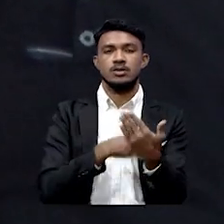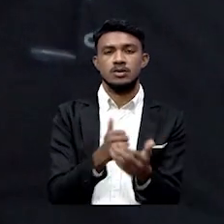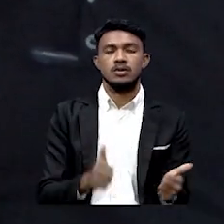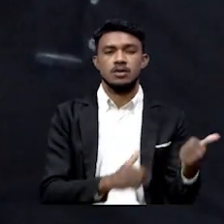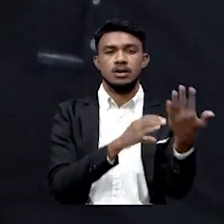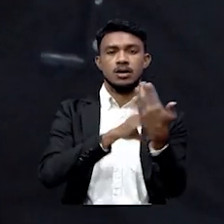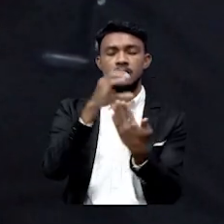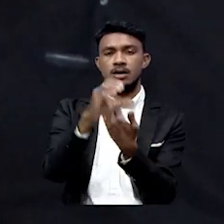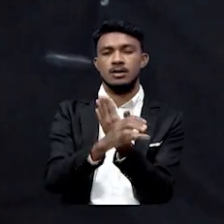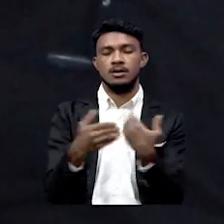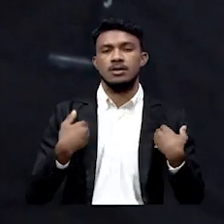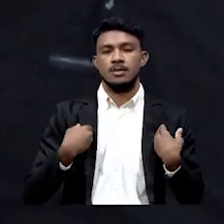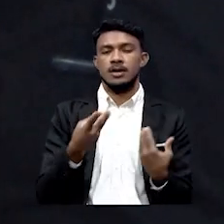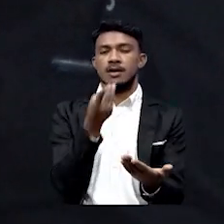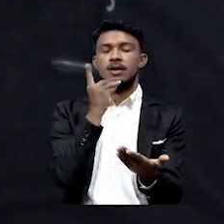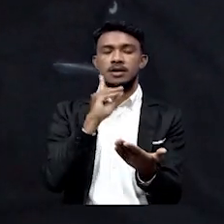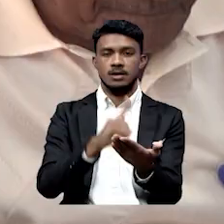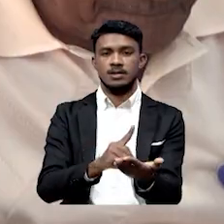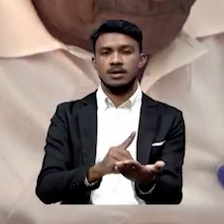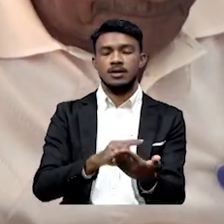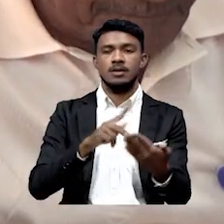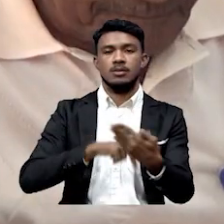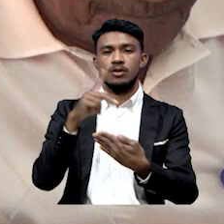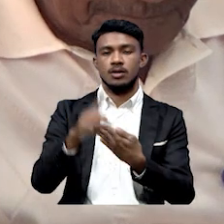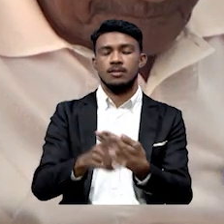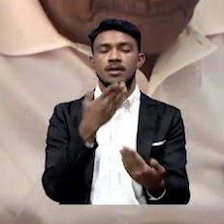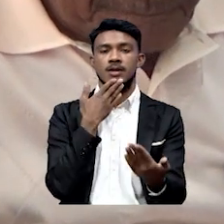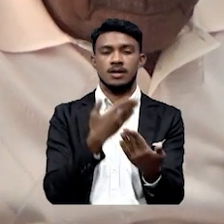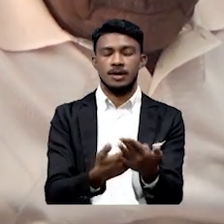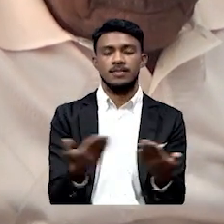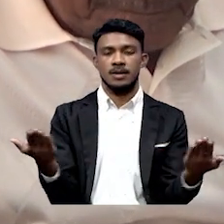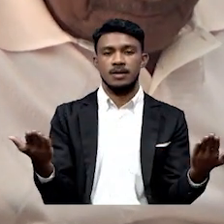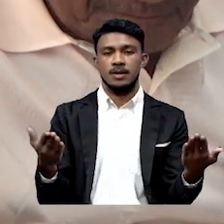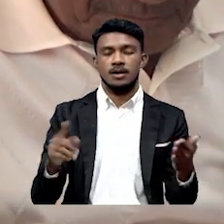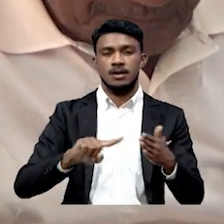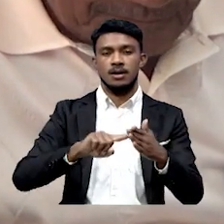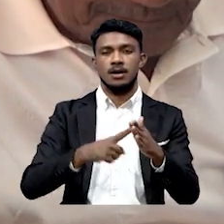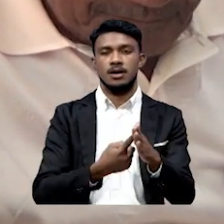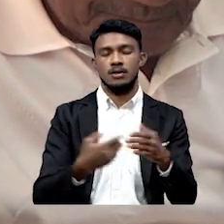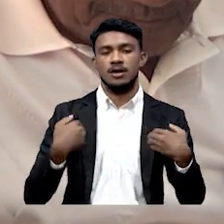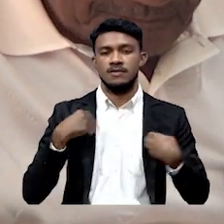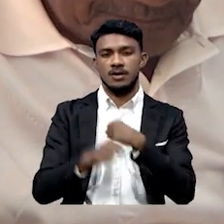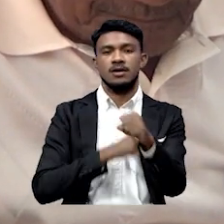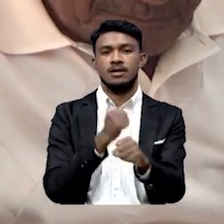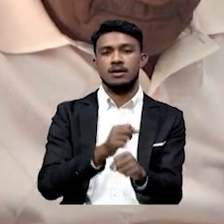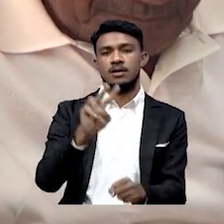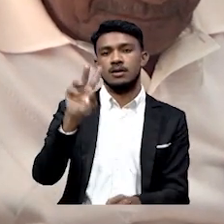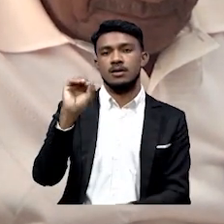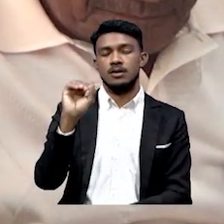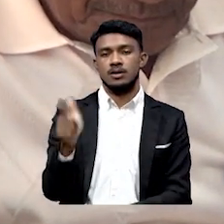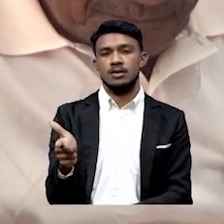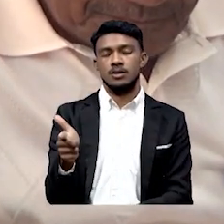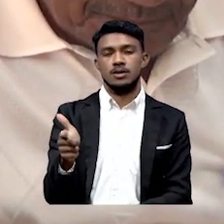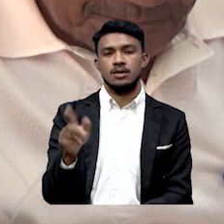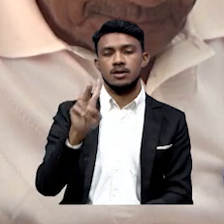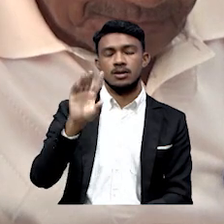nebe determinado. Programa validação nebe makahu e hatinan ruanulu resin ruanulu